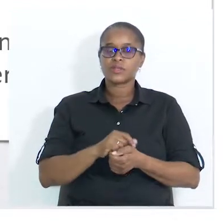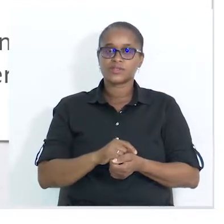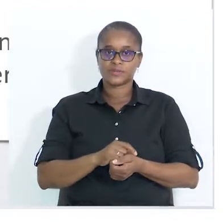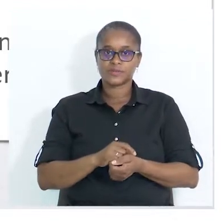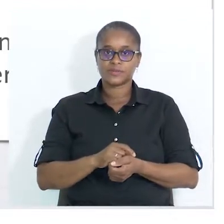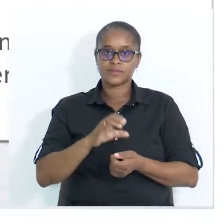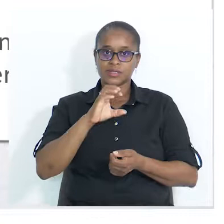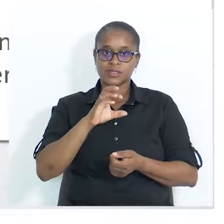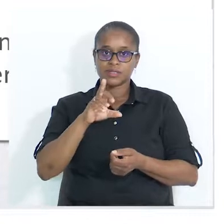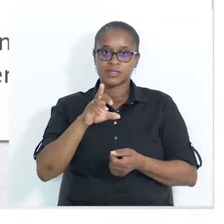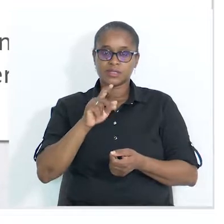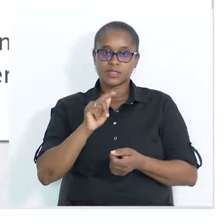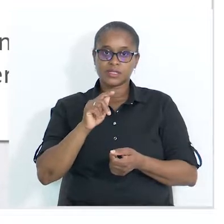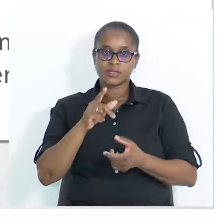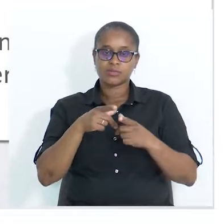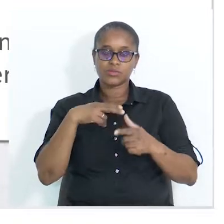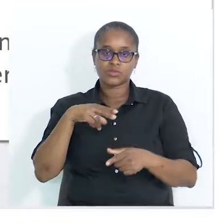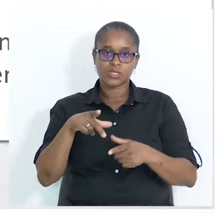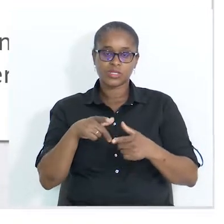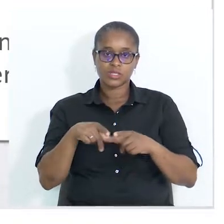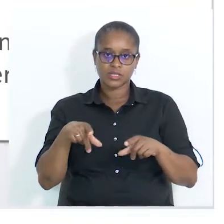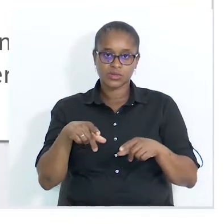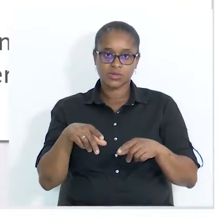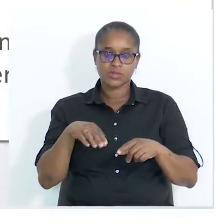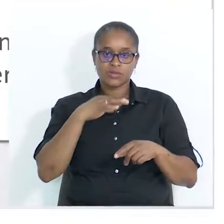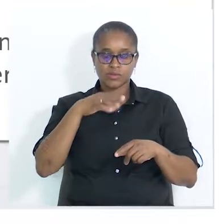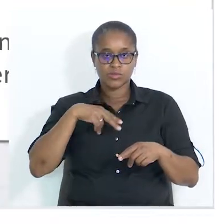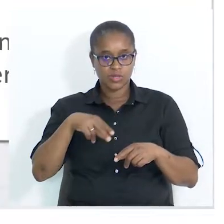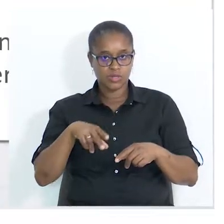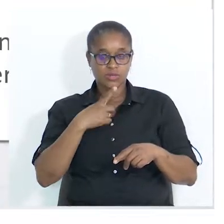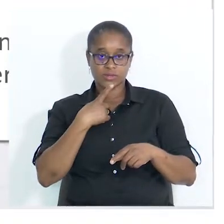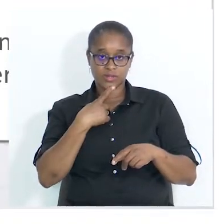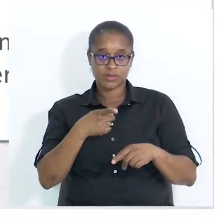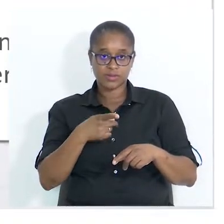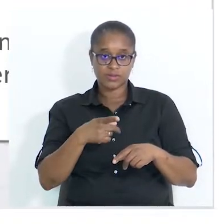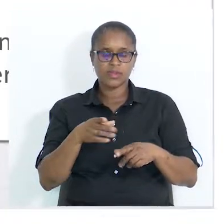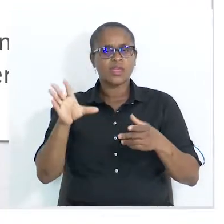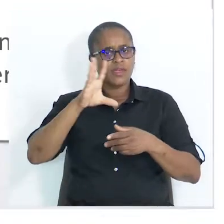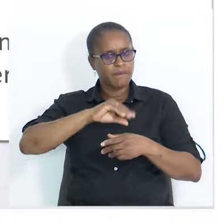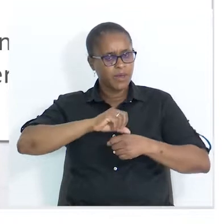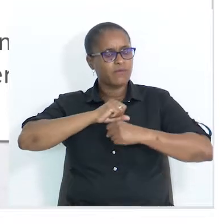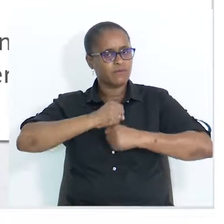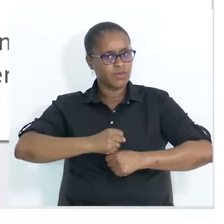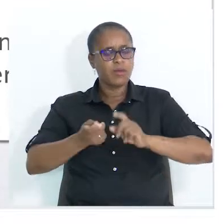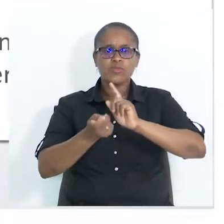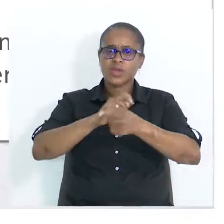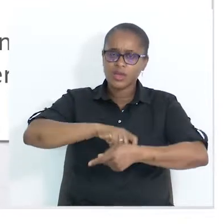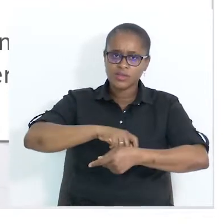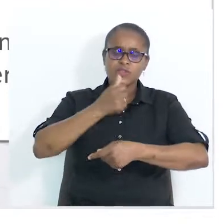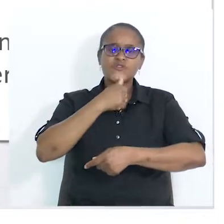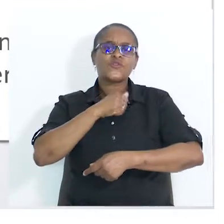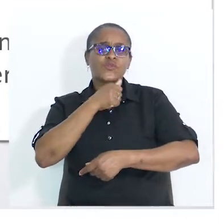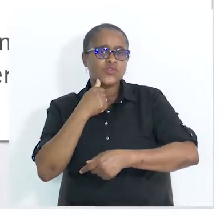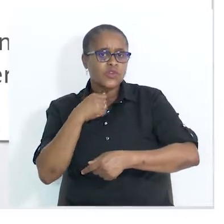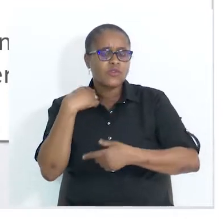si, português língua, território português, ok? É mais resistente a mudanças. Sofre